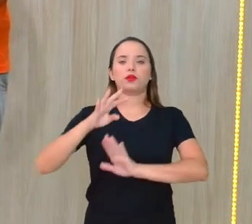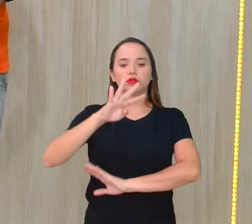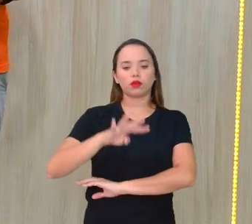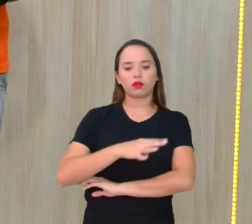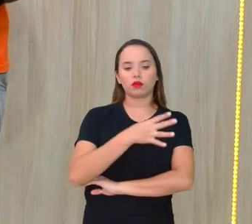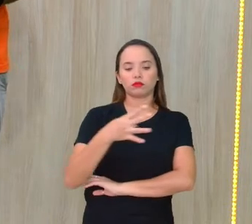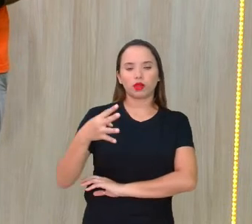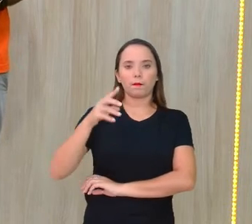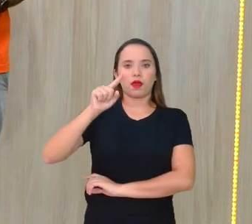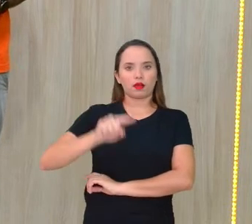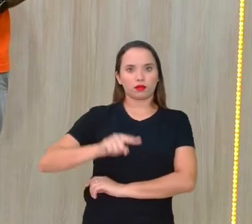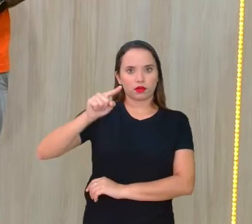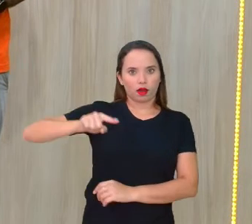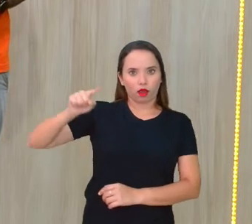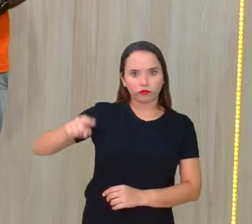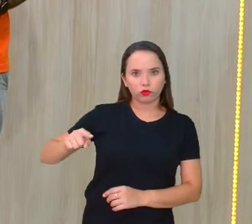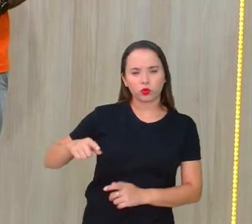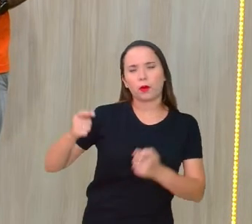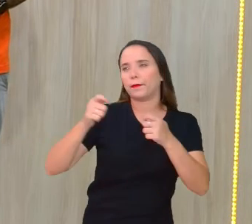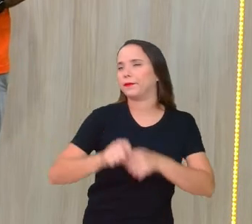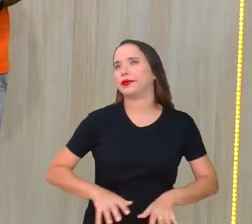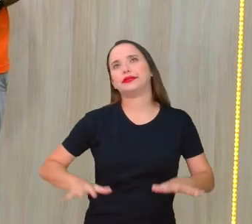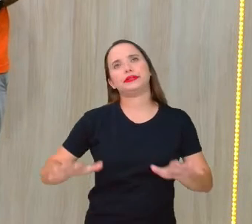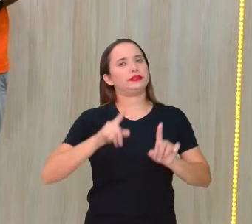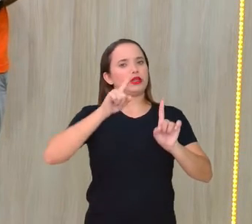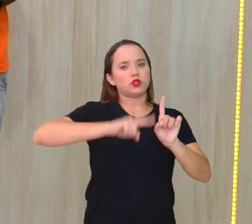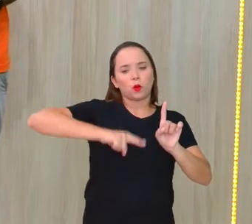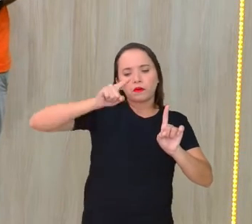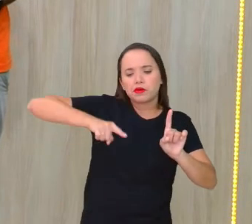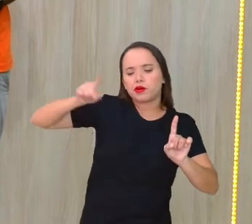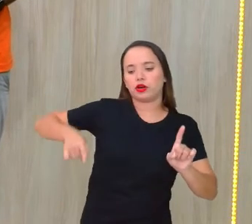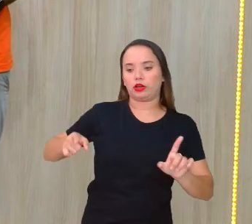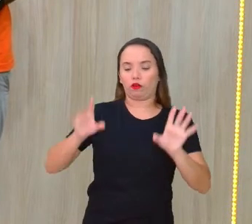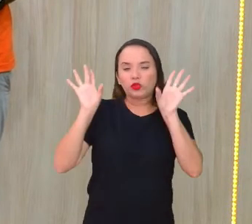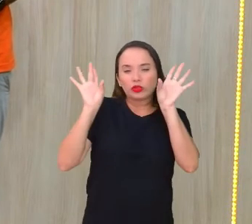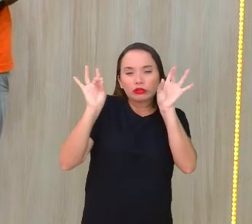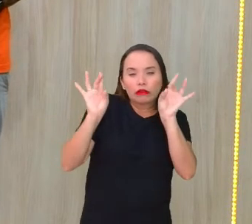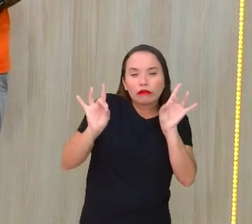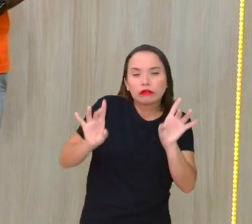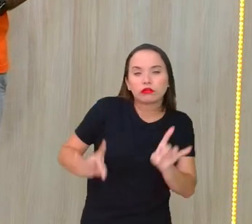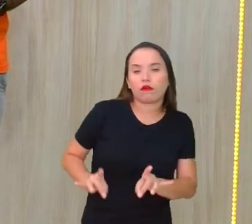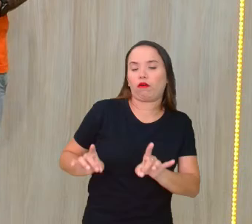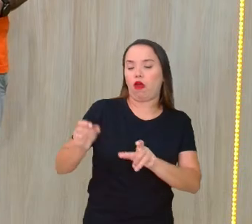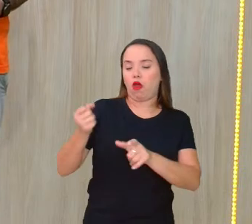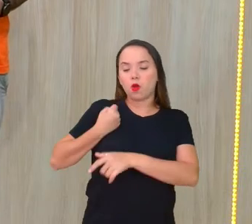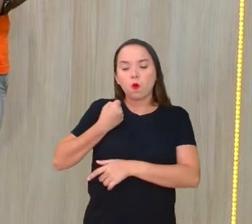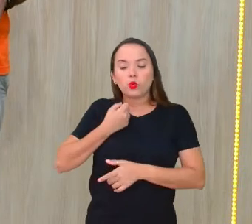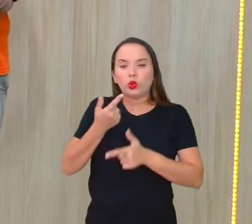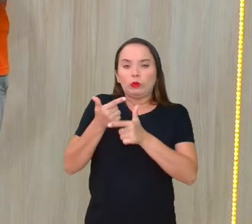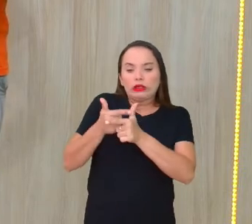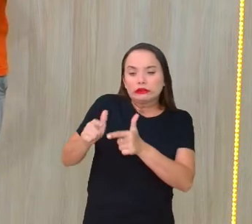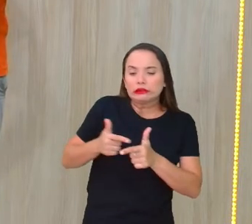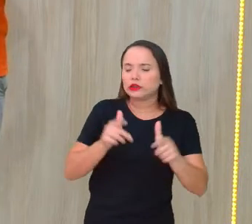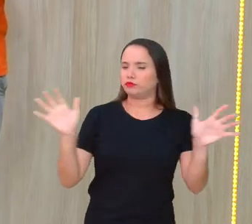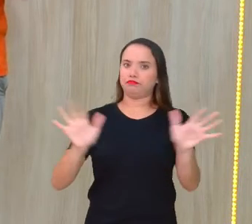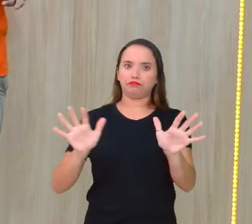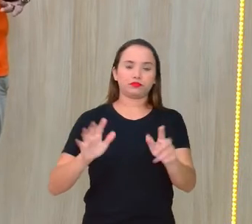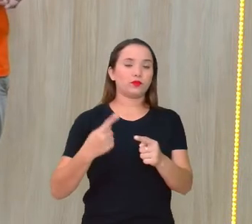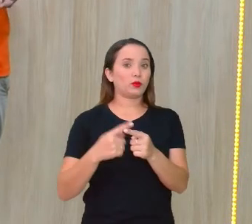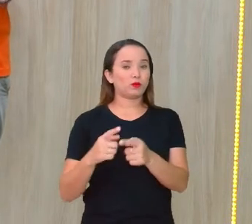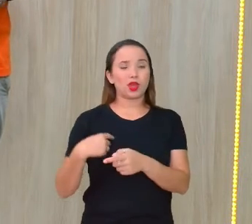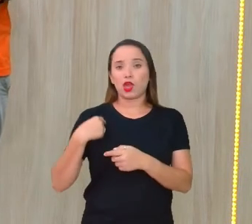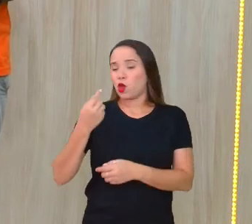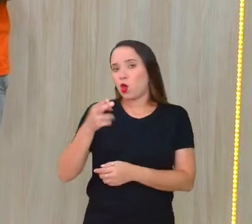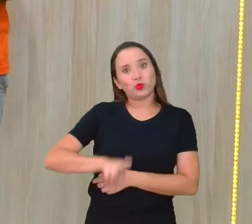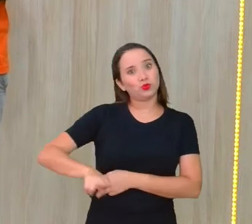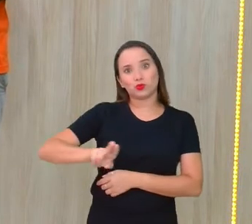tabelas. Não precisa ser um gráfico com muitos detalhes, os números bem divididos, tanto é que nesse primeiro momento nem números eu